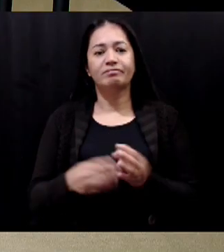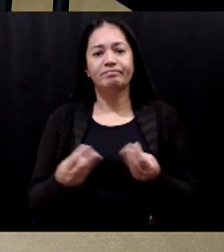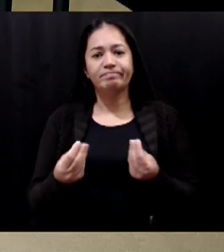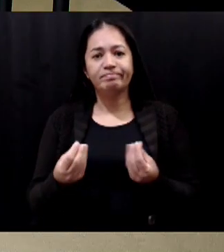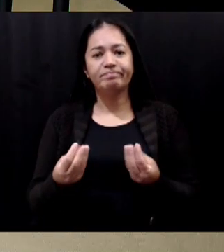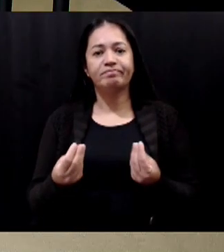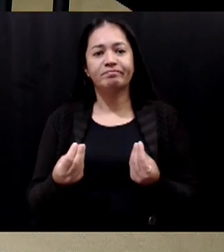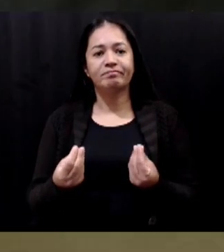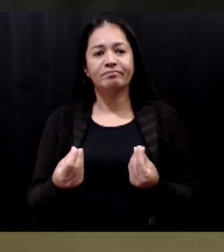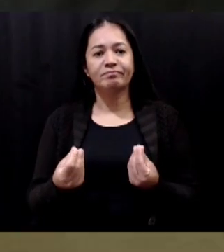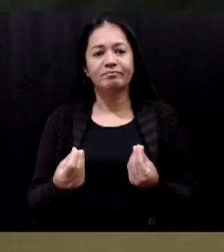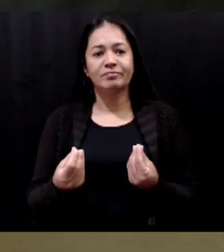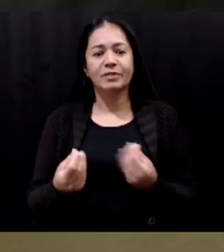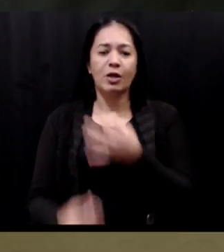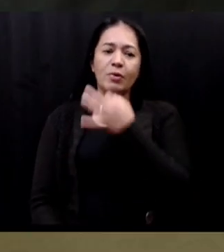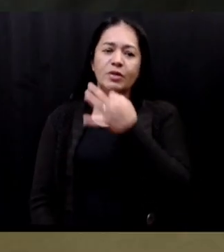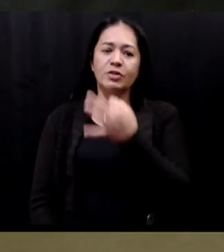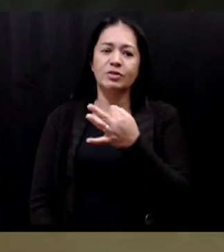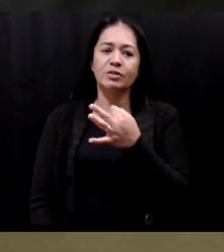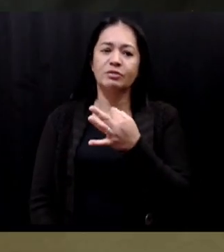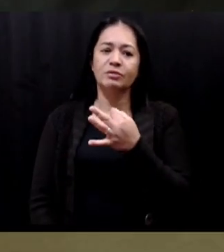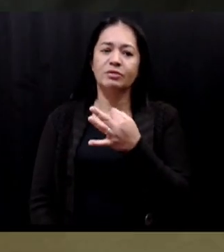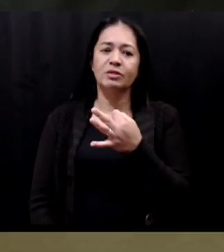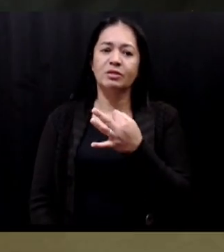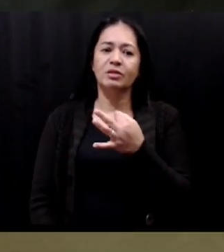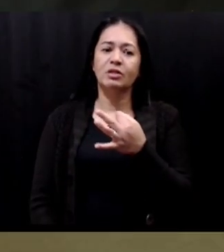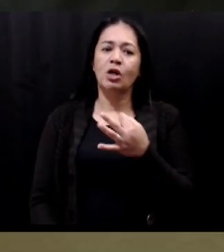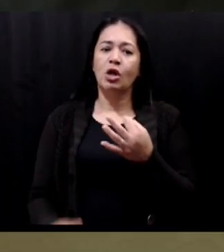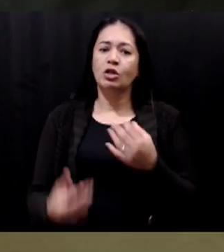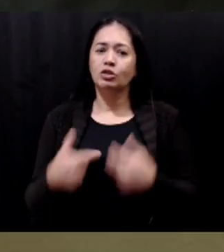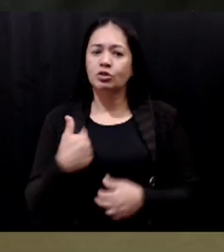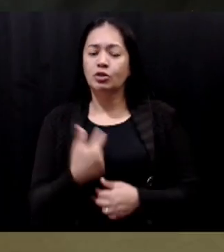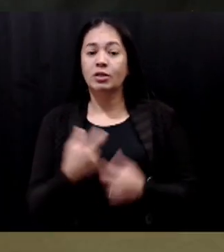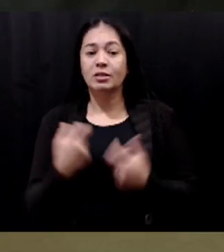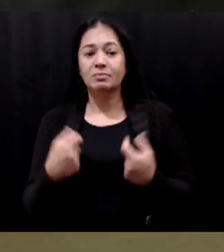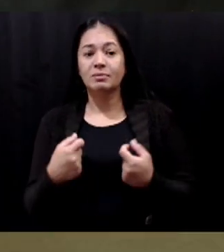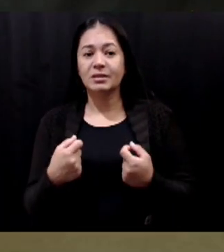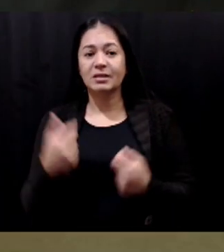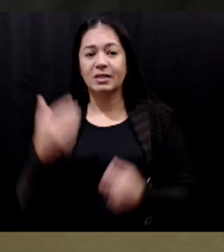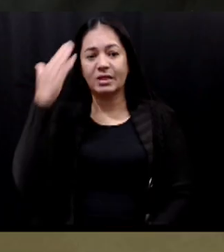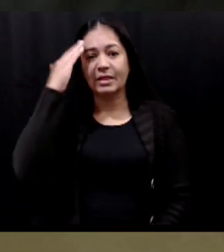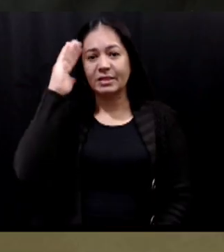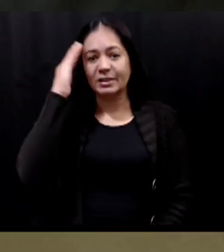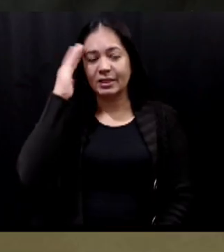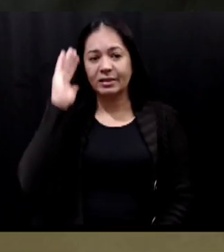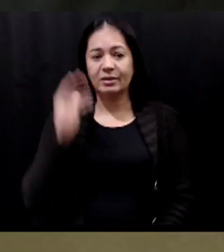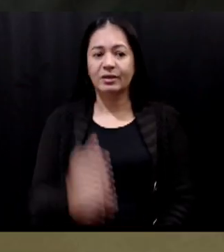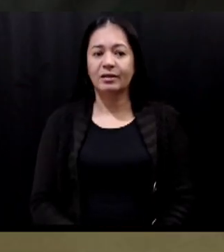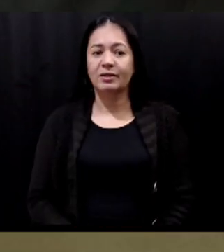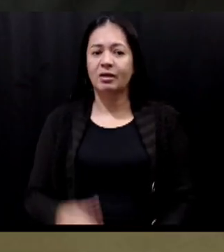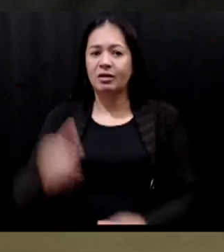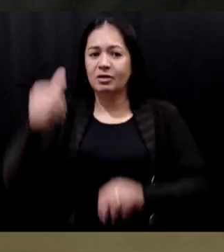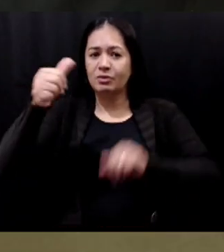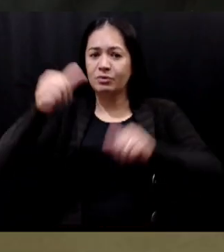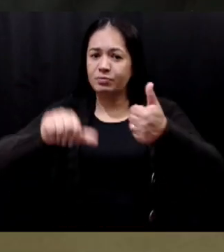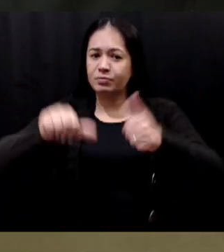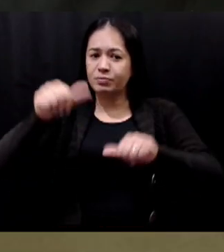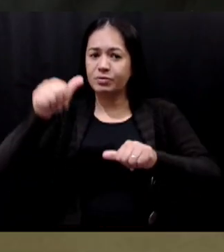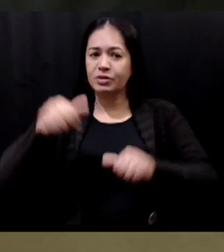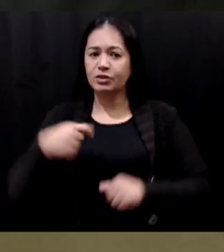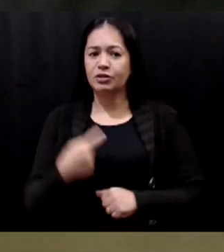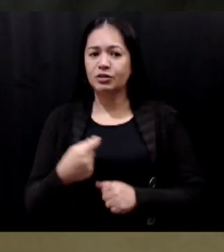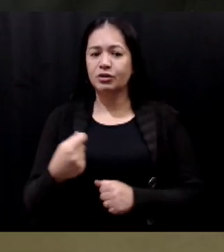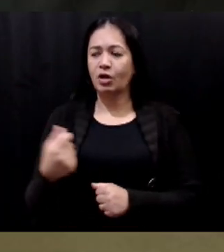que acredito que são assim coisas que a gente precisa entender, né? Analisar. E quando a gente ouve profissionais